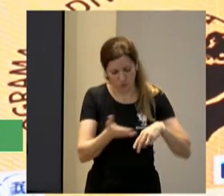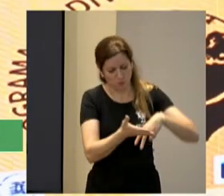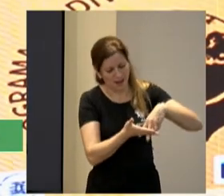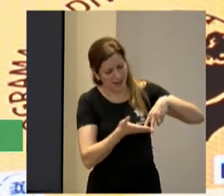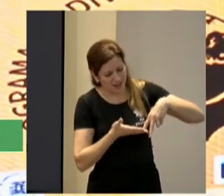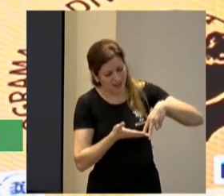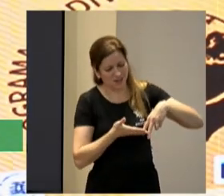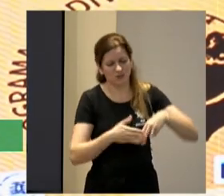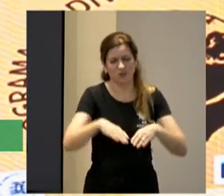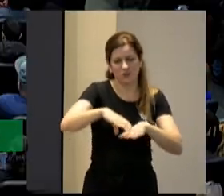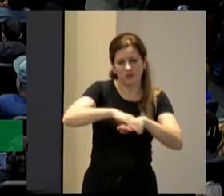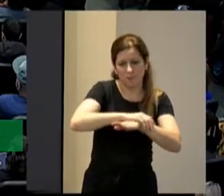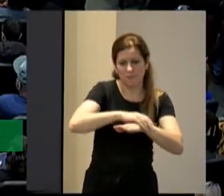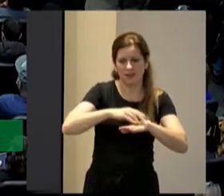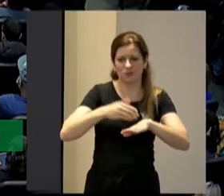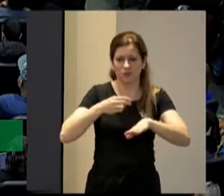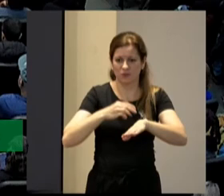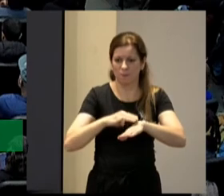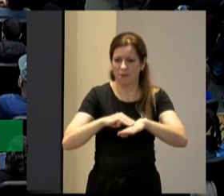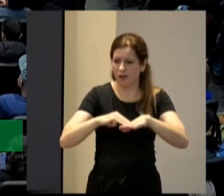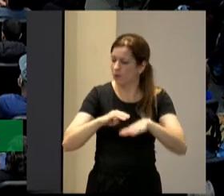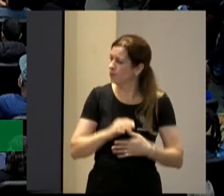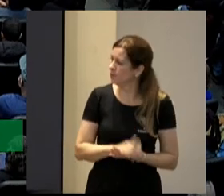sapato marrom.